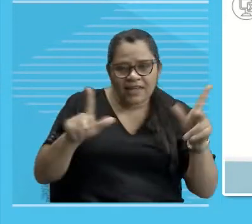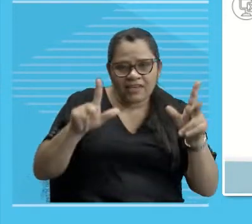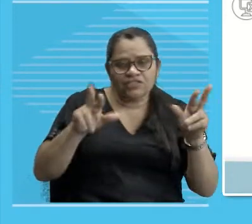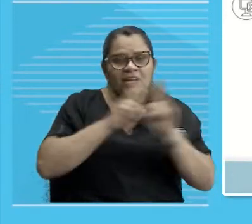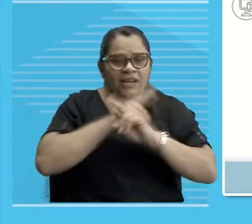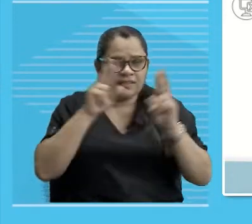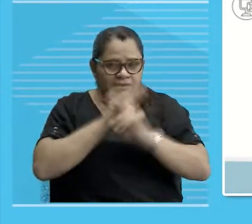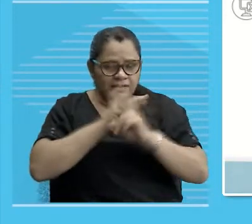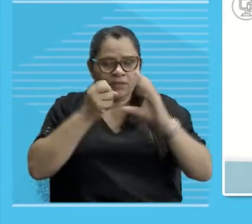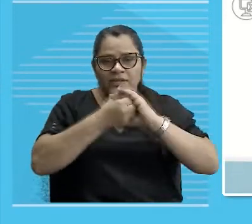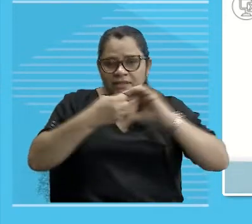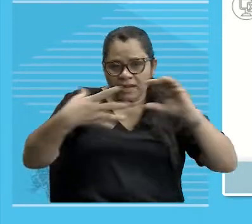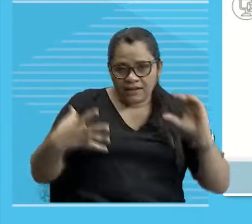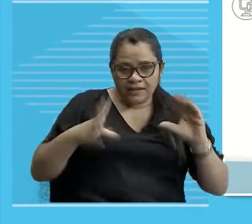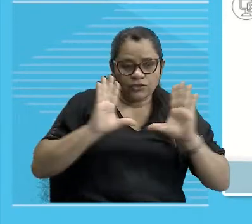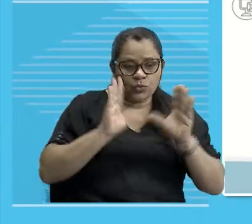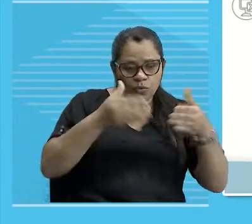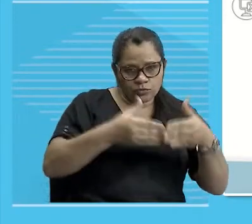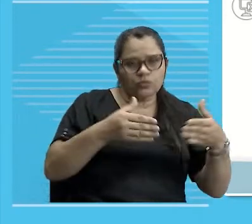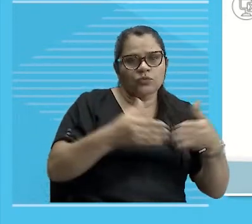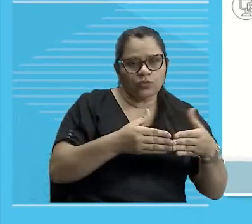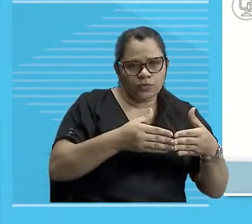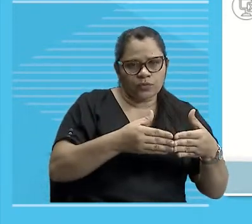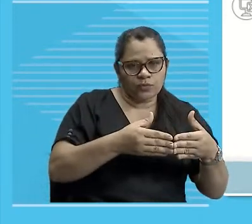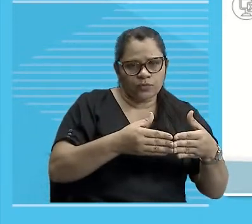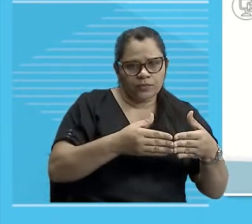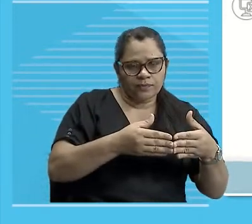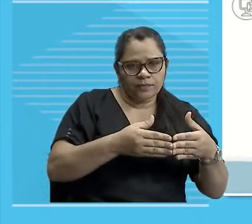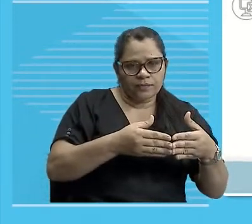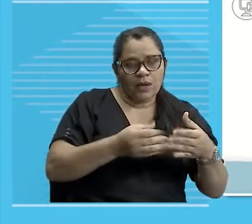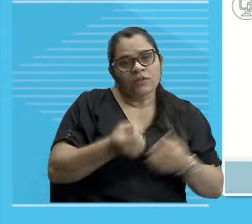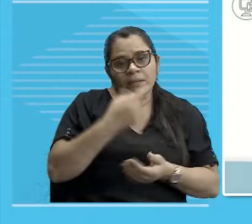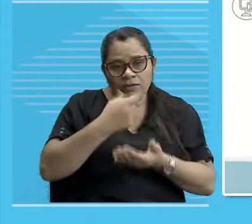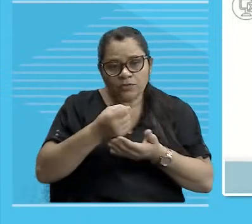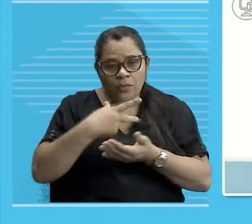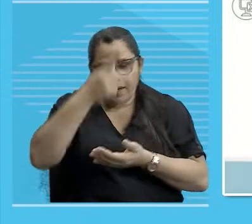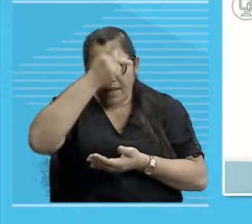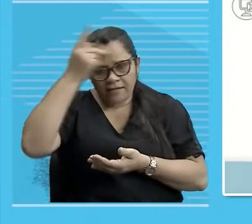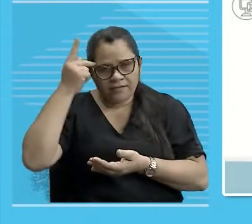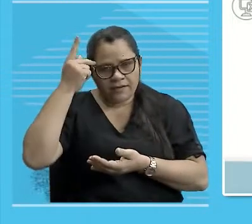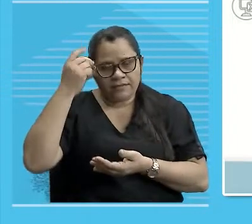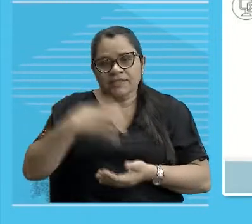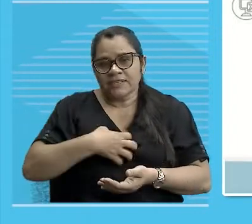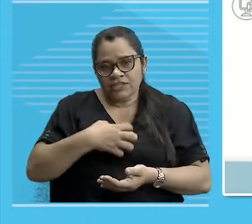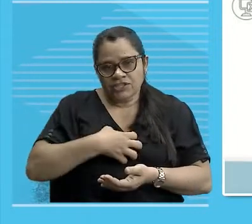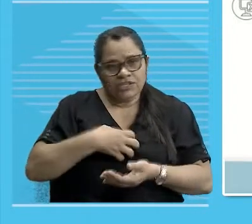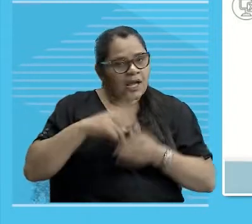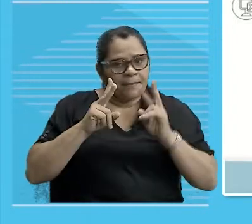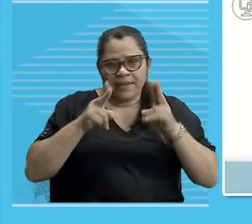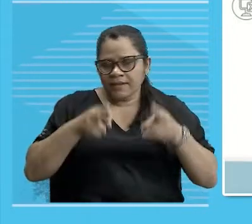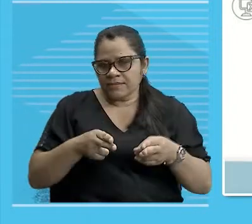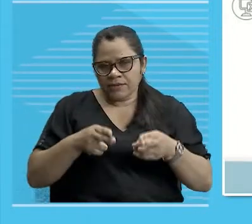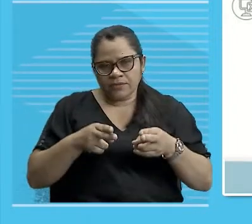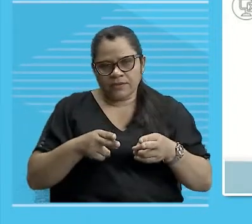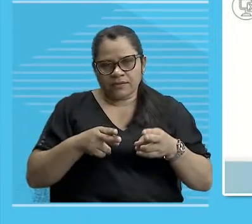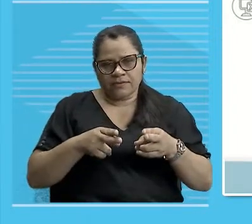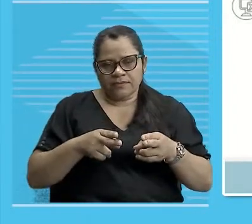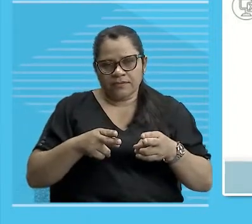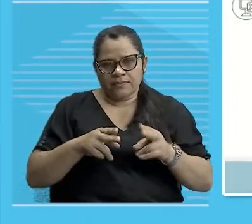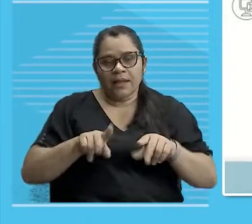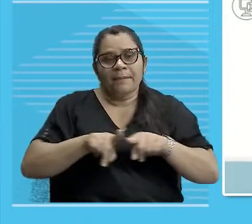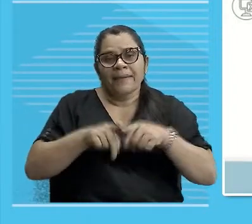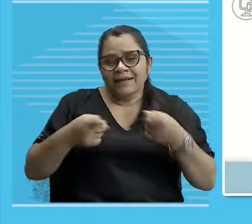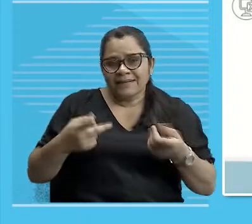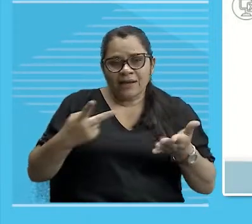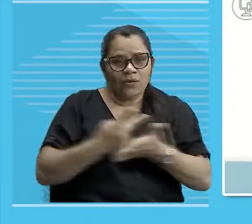às características do medicamento no indivíduo. Nada. Mas acontece que